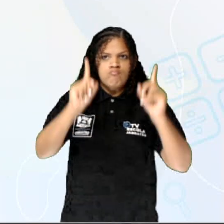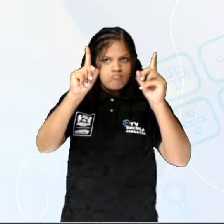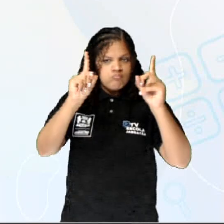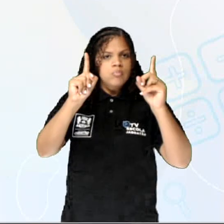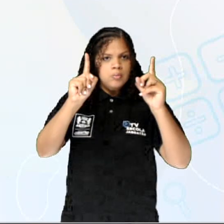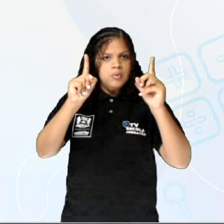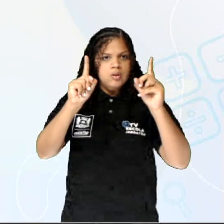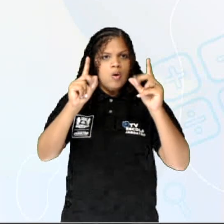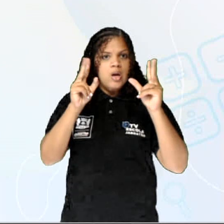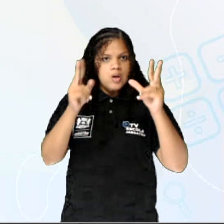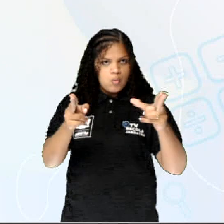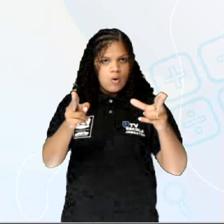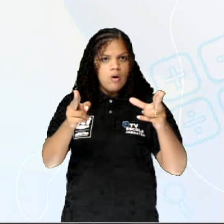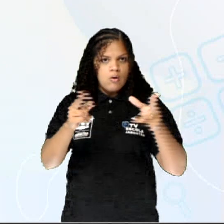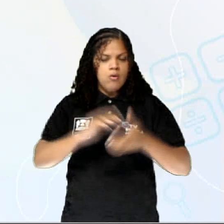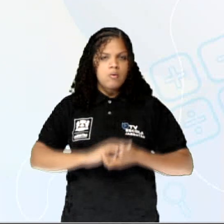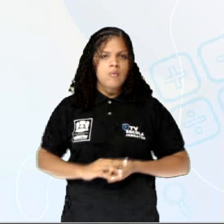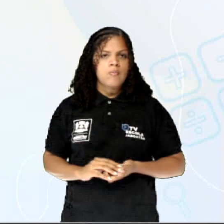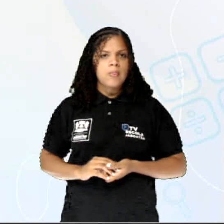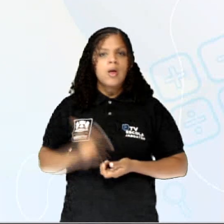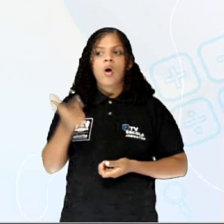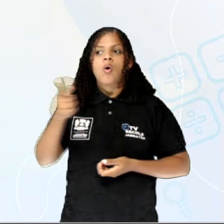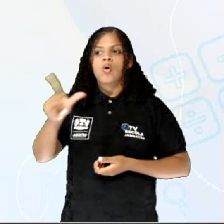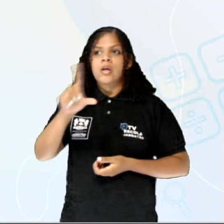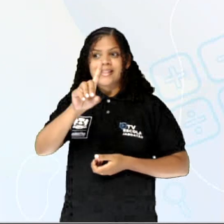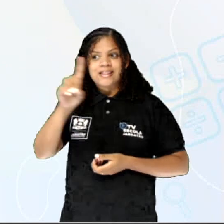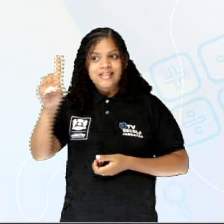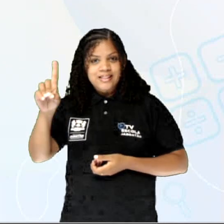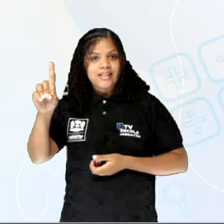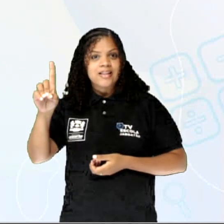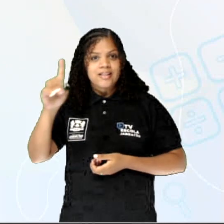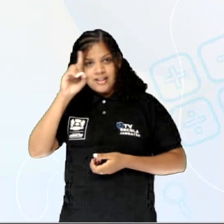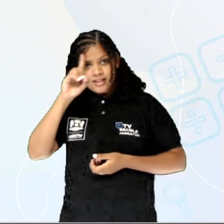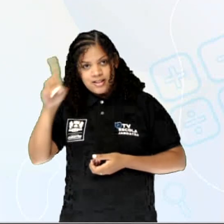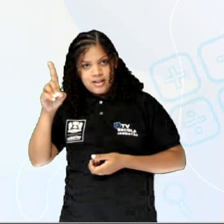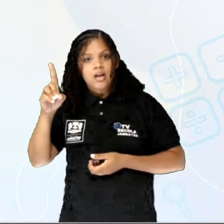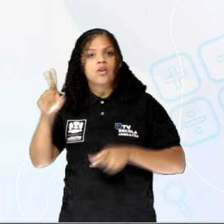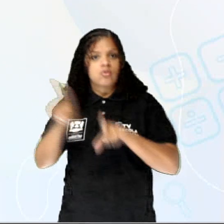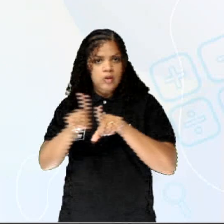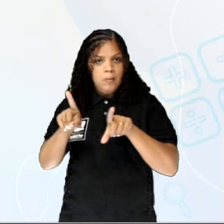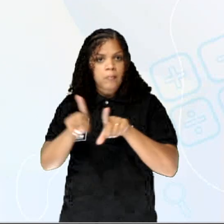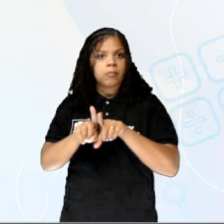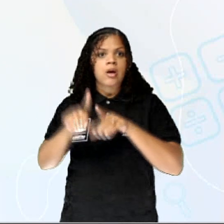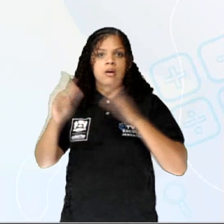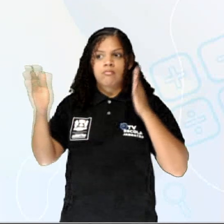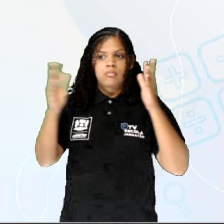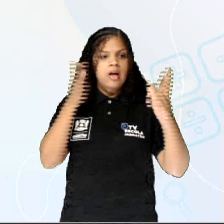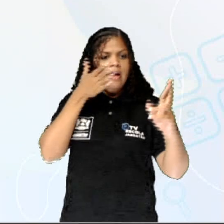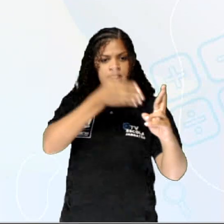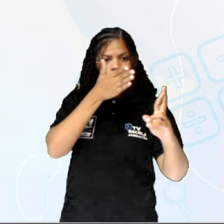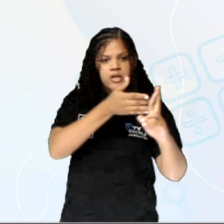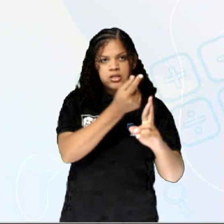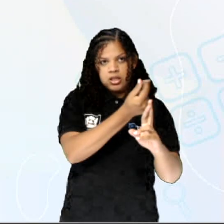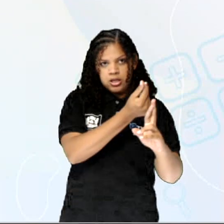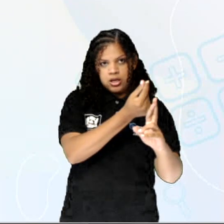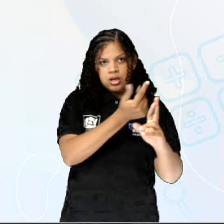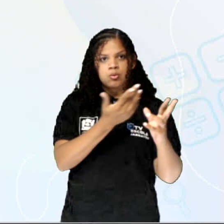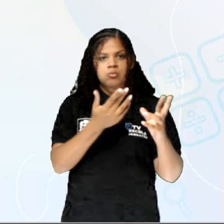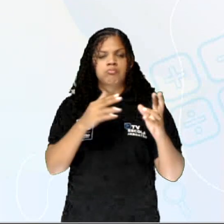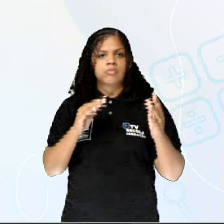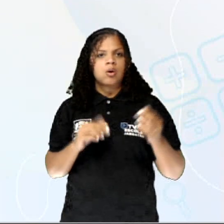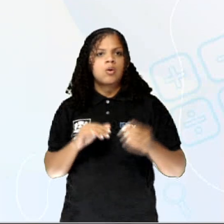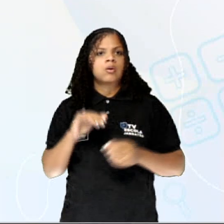ó, sempre o referencial vai ser onde está a incógnita, onde está o X. Então o X está lá em dinheiro,